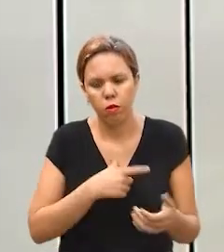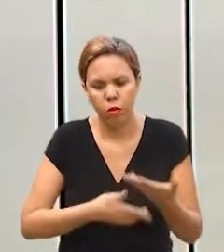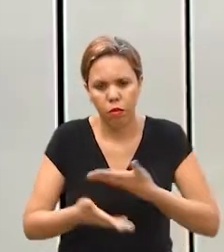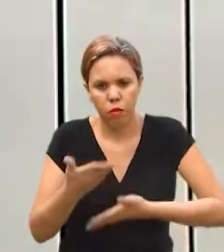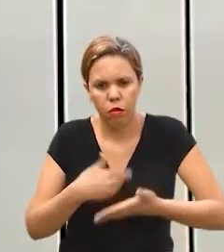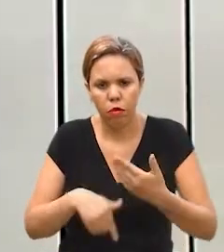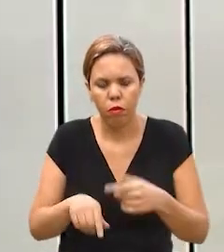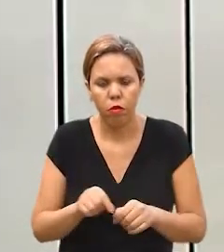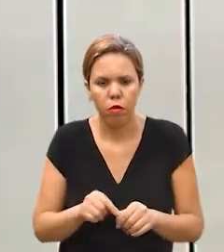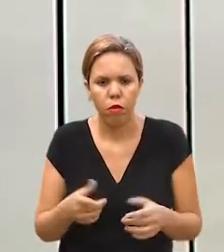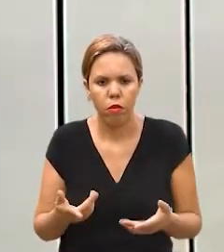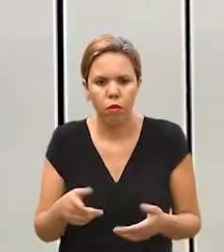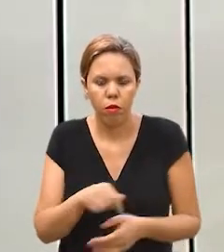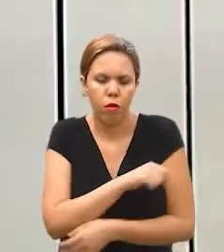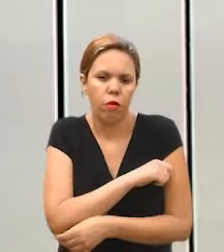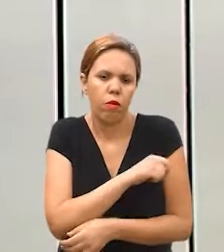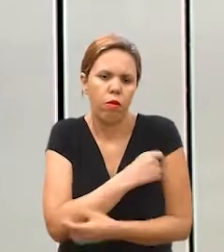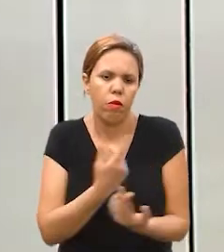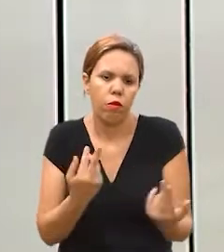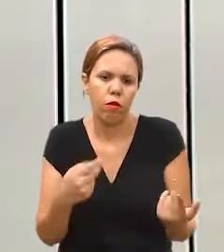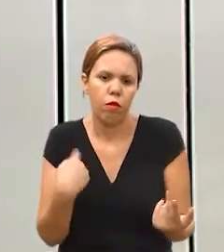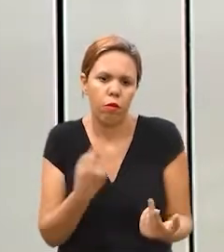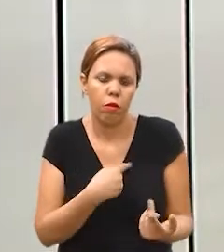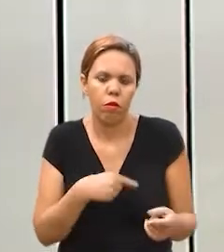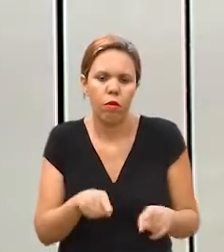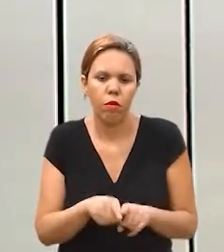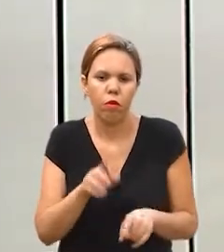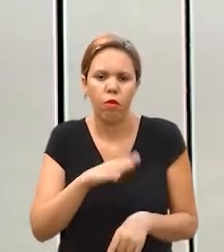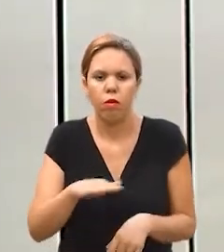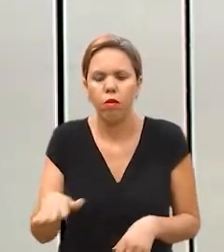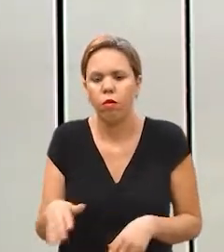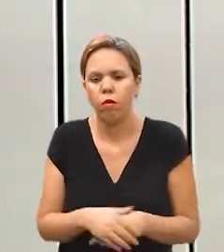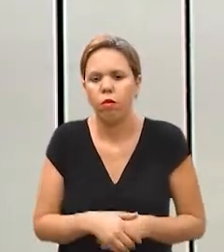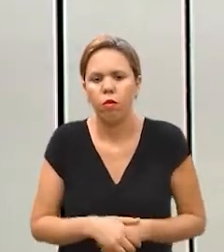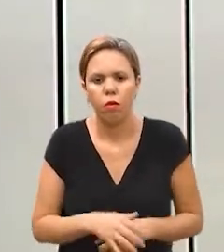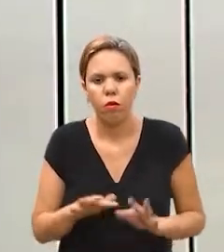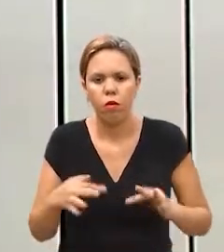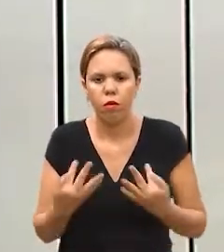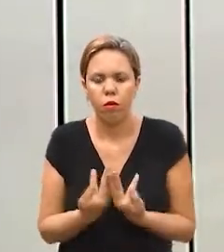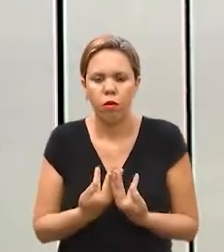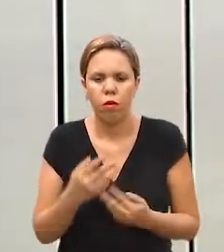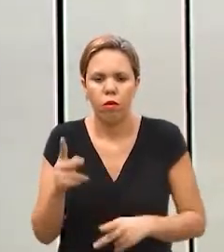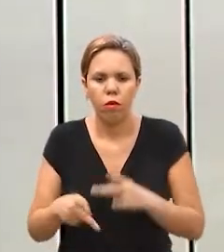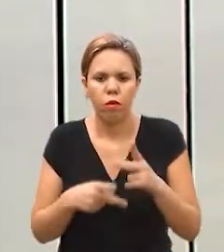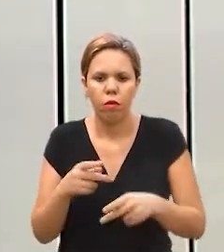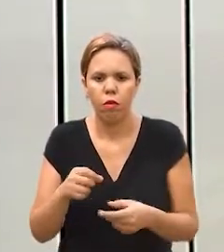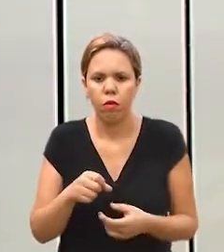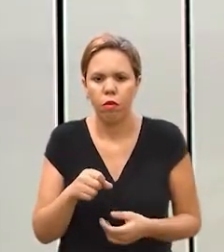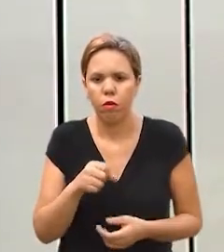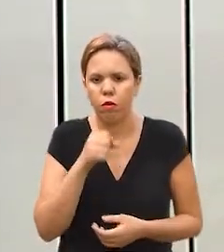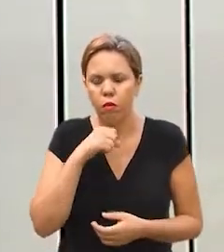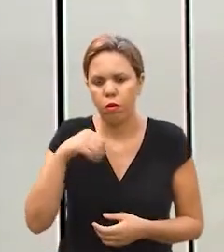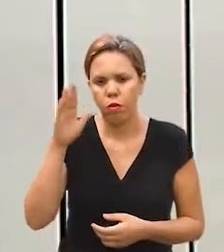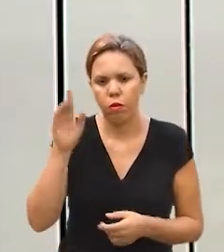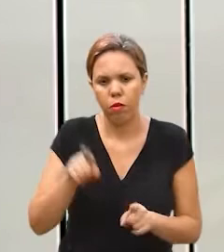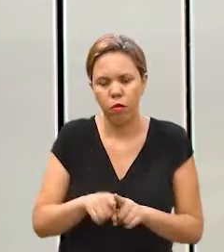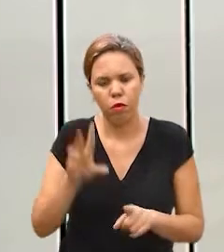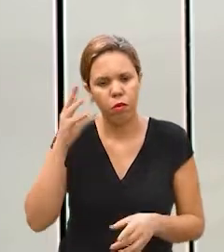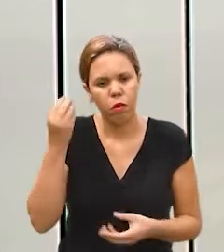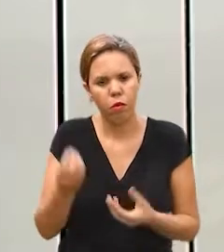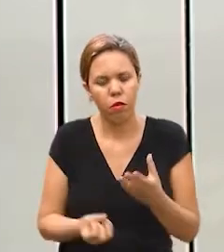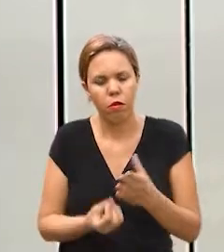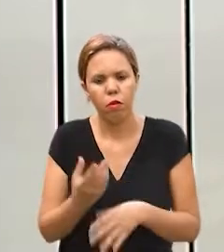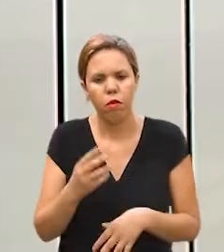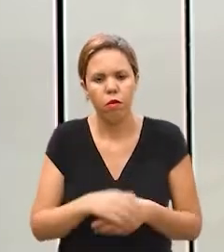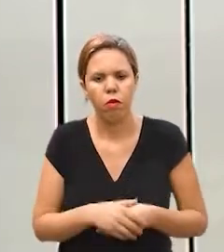precisa estar envolvida ali com aquele aluno, assim como a gente se envolve com a criança, a família da pessoa mais velha também precisa estar ali, entender